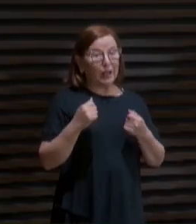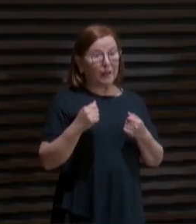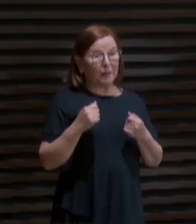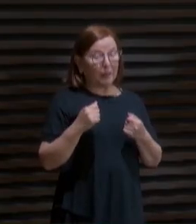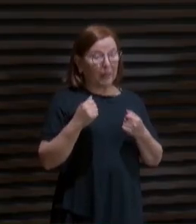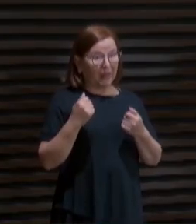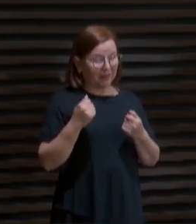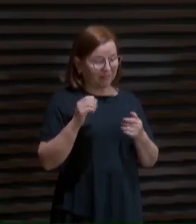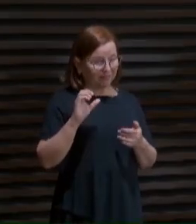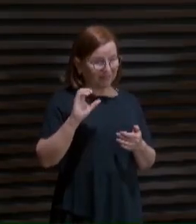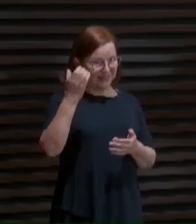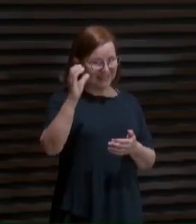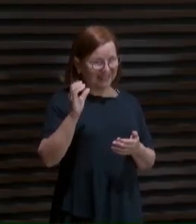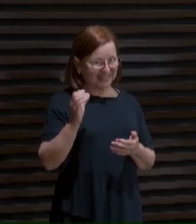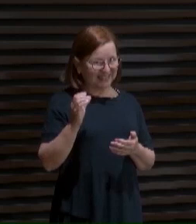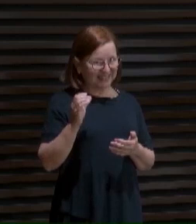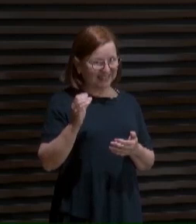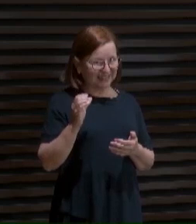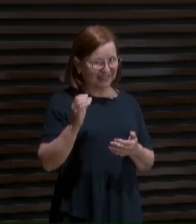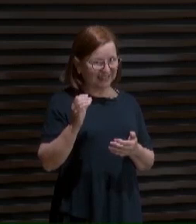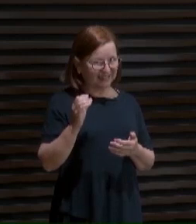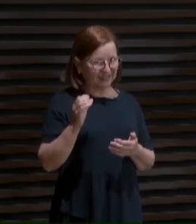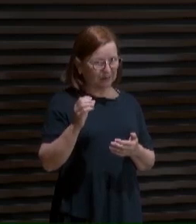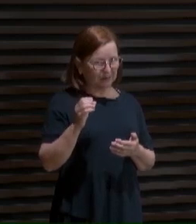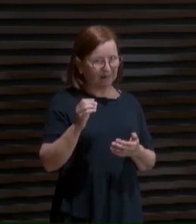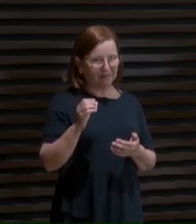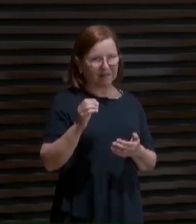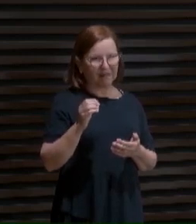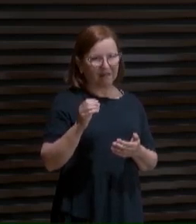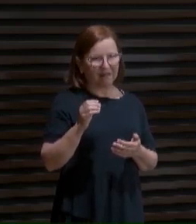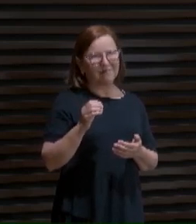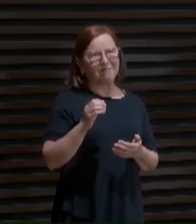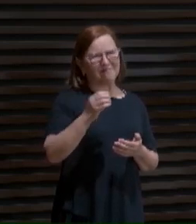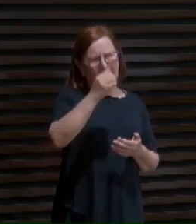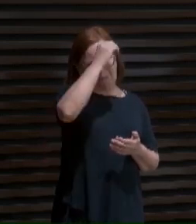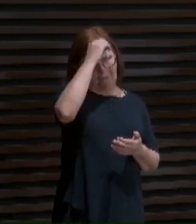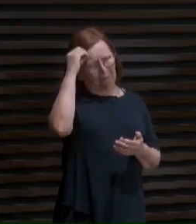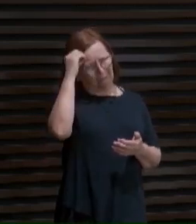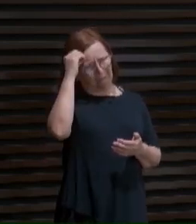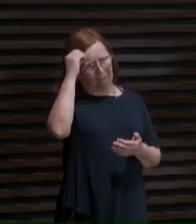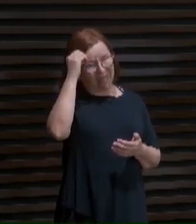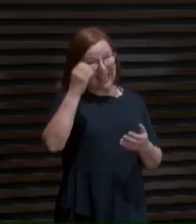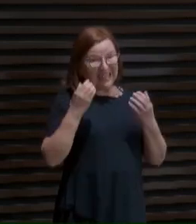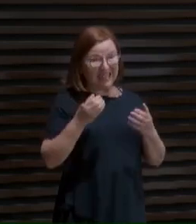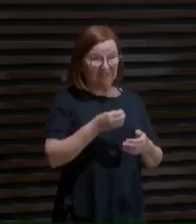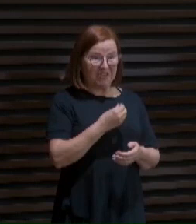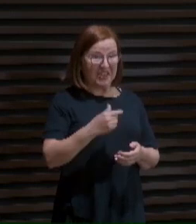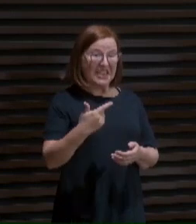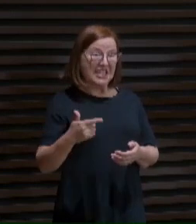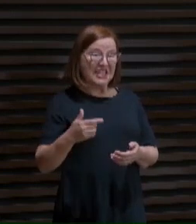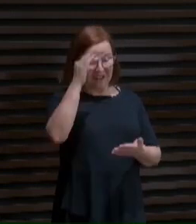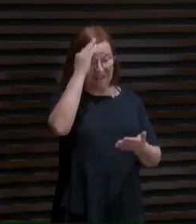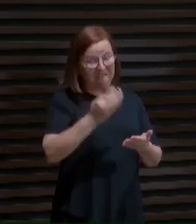É um cientista bem medíocre aquele que quer passar sem fé e sem